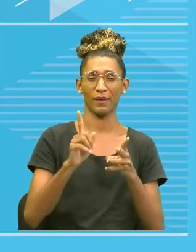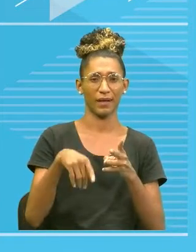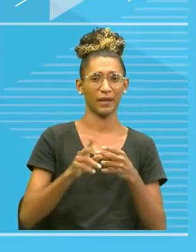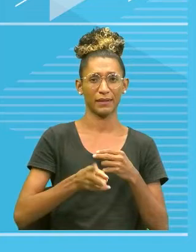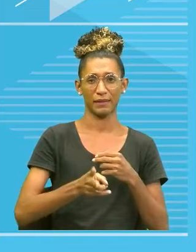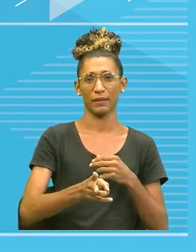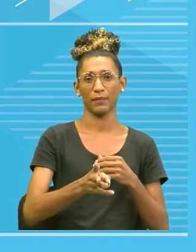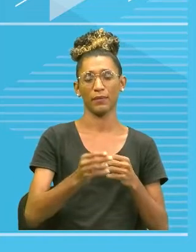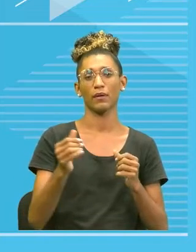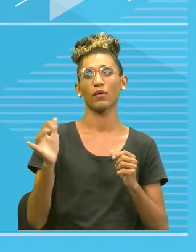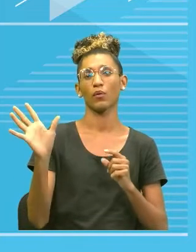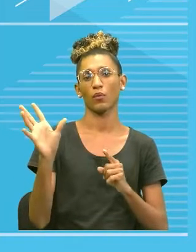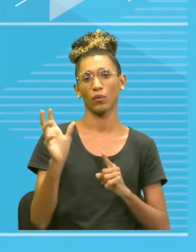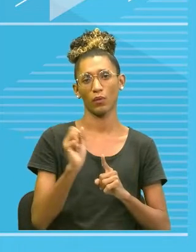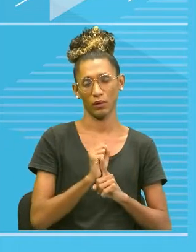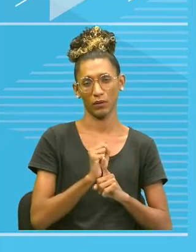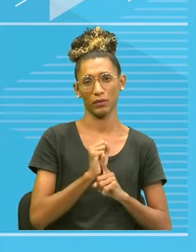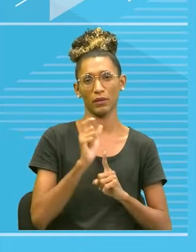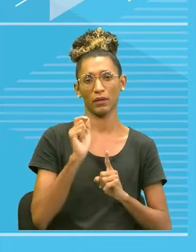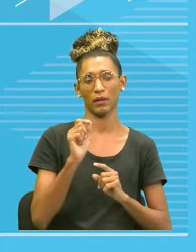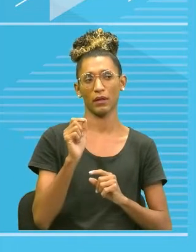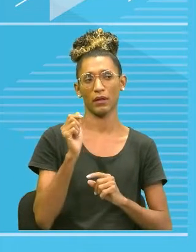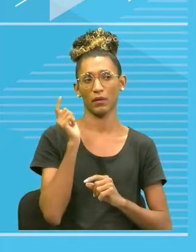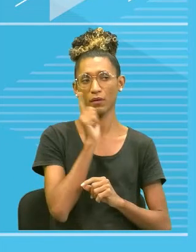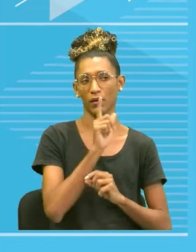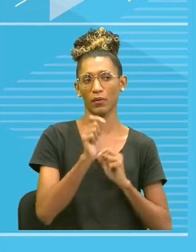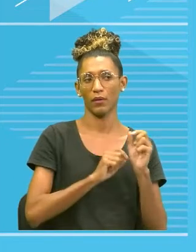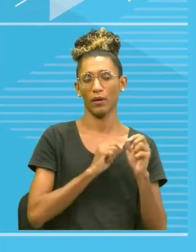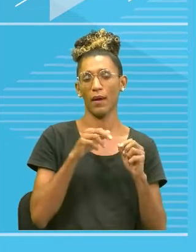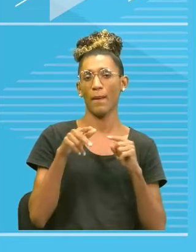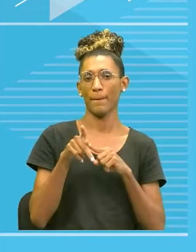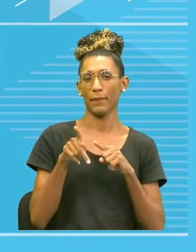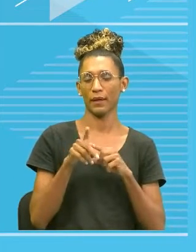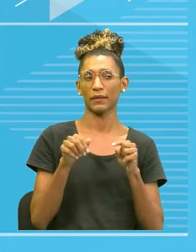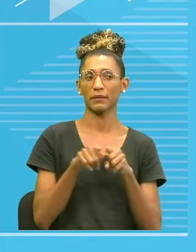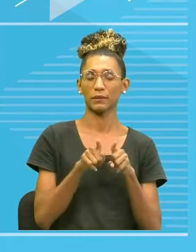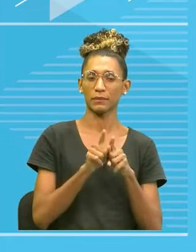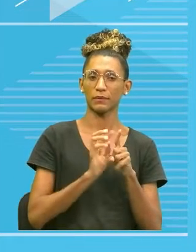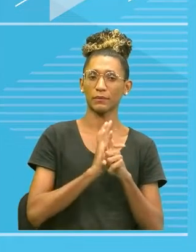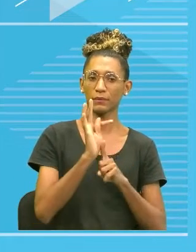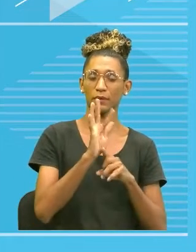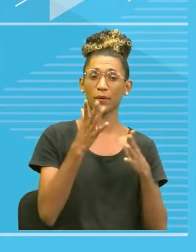consequentemente, eu ganho temperatura. Então, a temperatura que eu perdi no começo